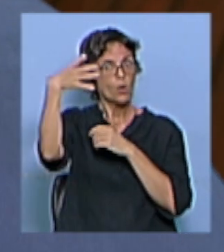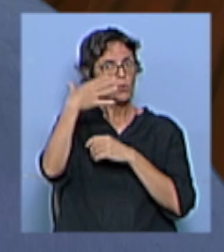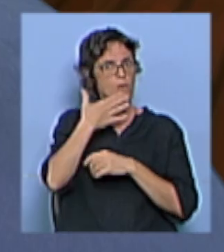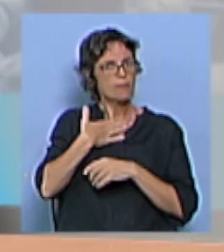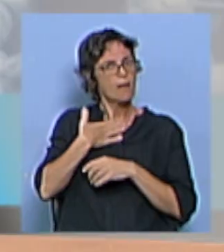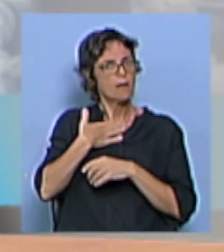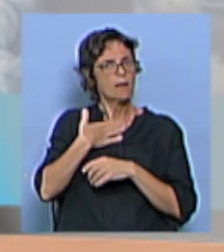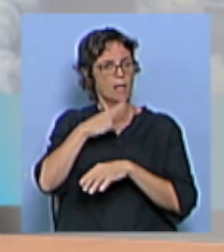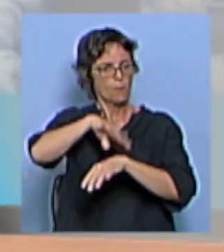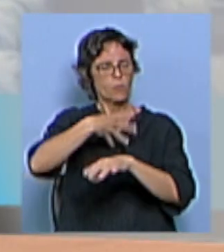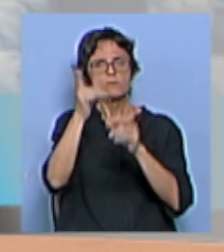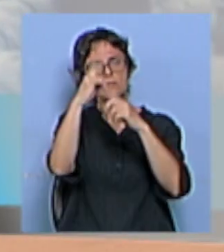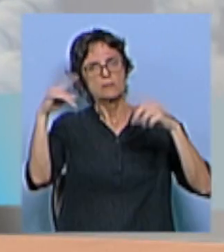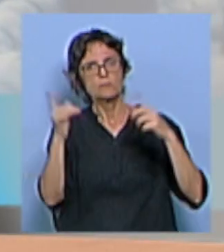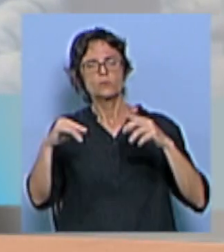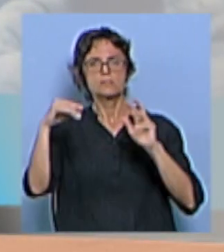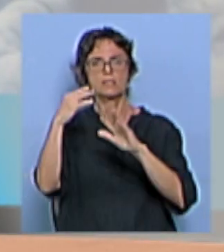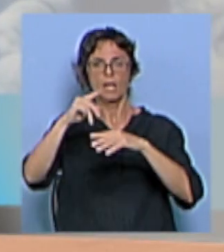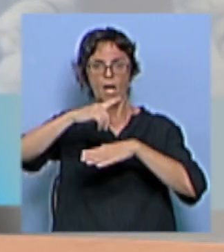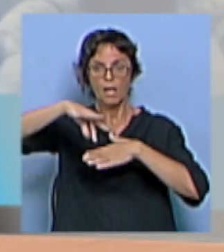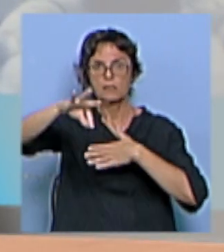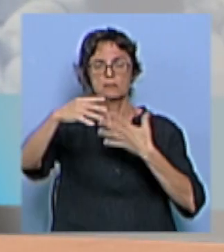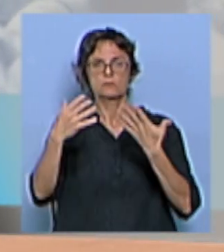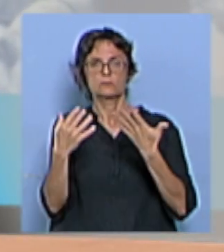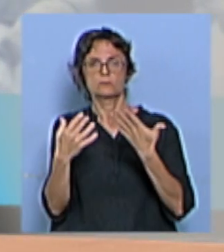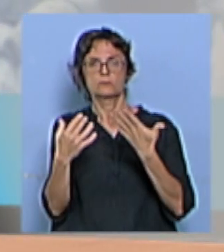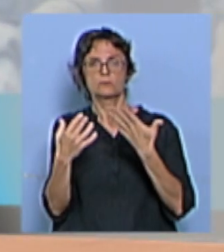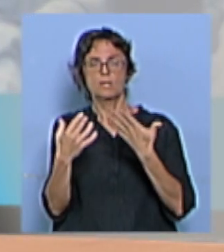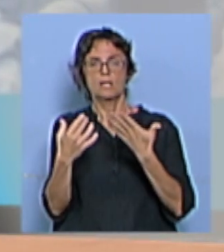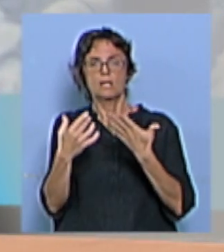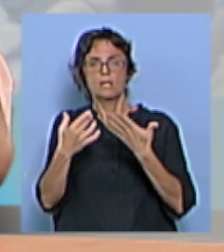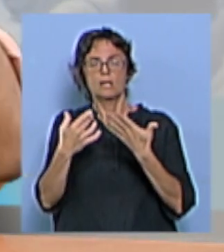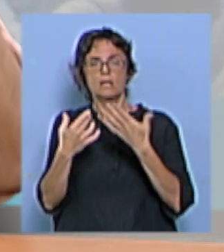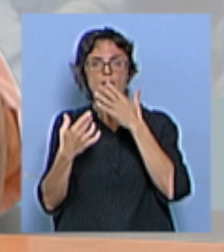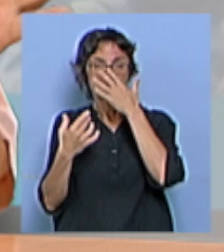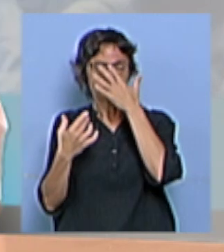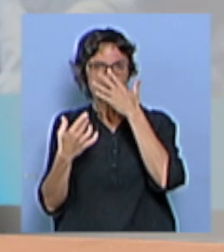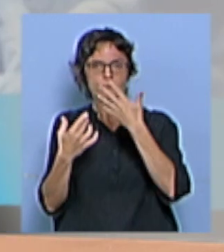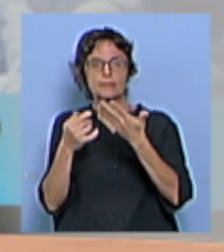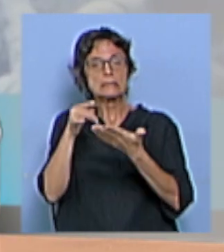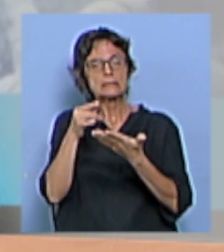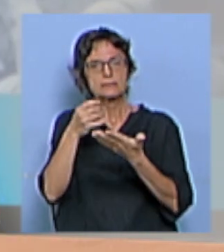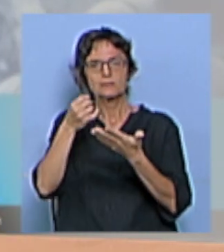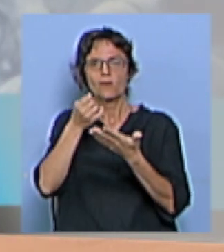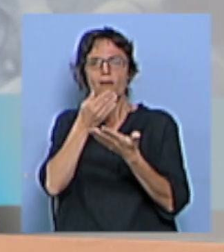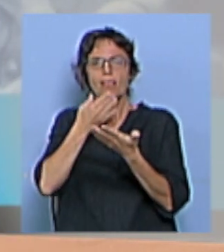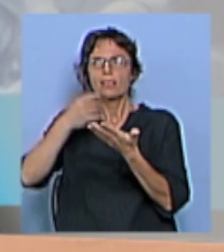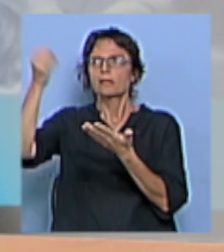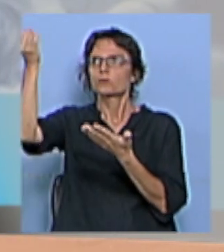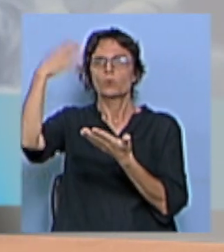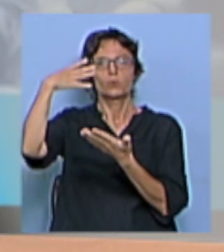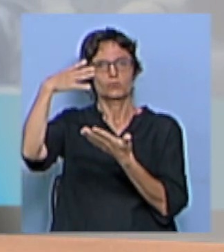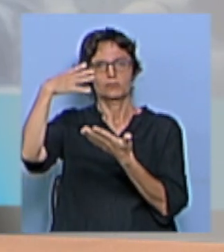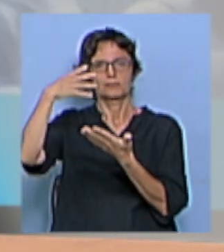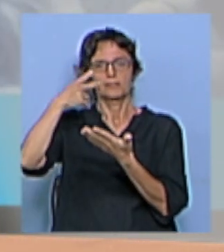da música, da poesia, da arquitetura e por aí fora. Porque são formas de pensamento que estruturam e iluminam a nossa